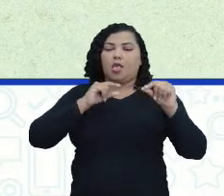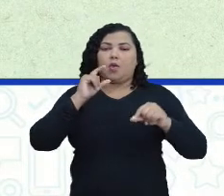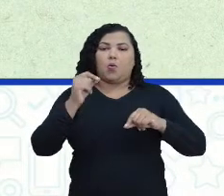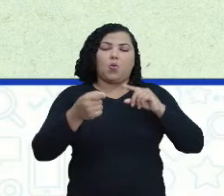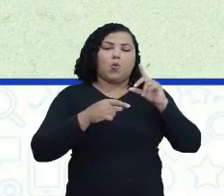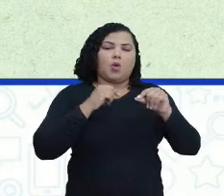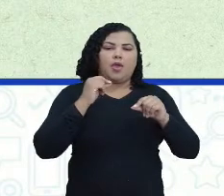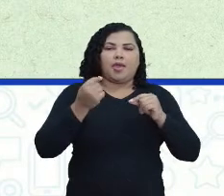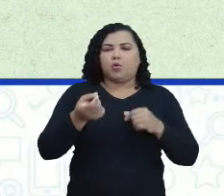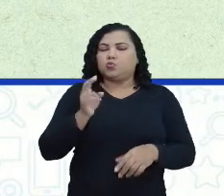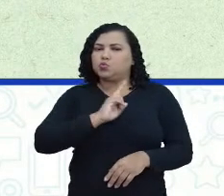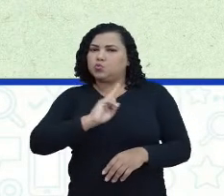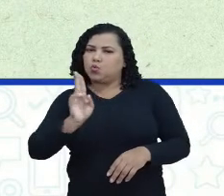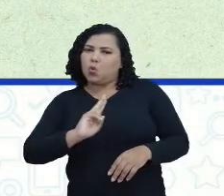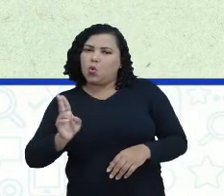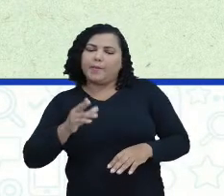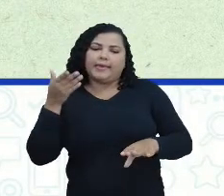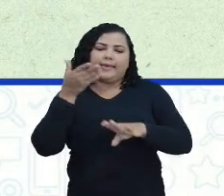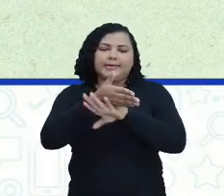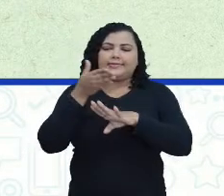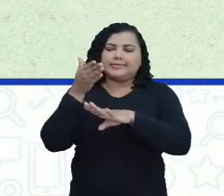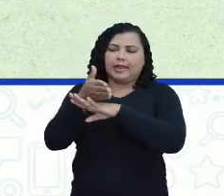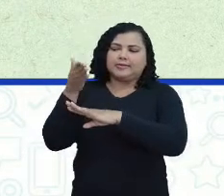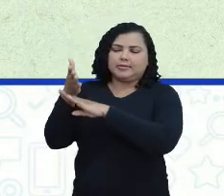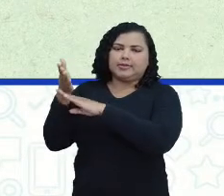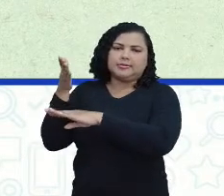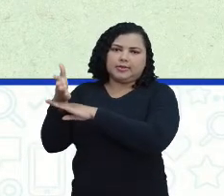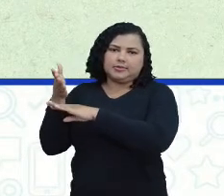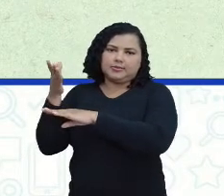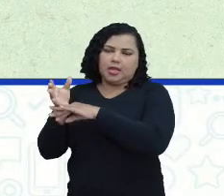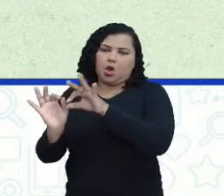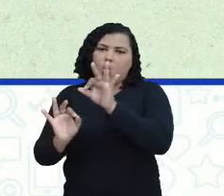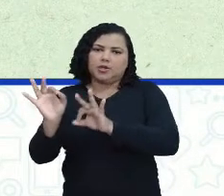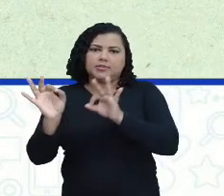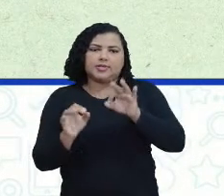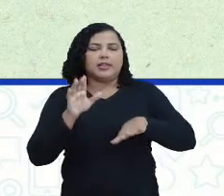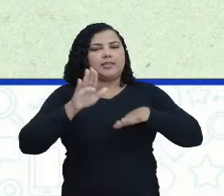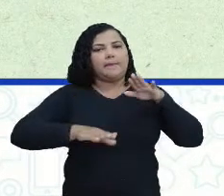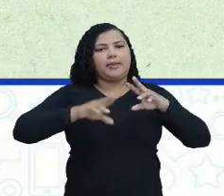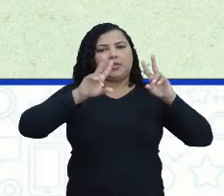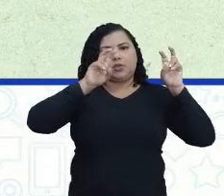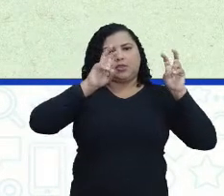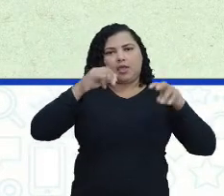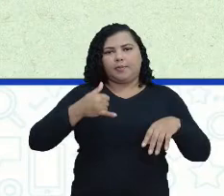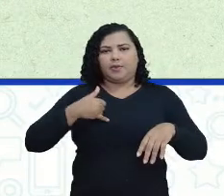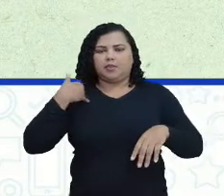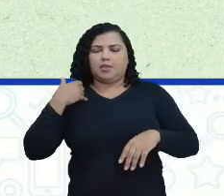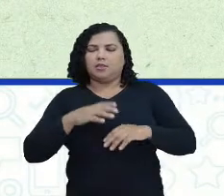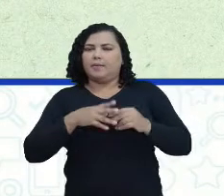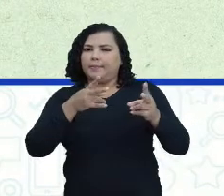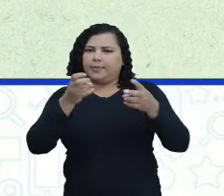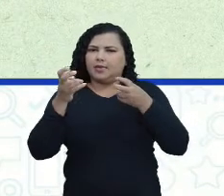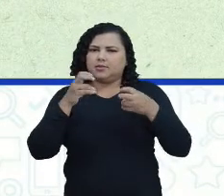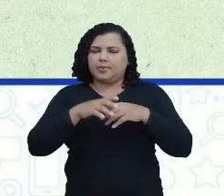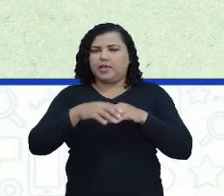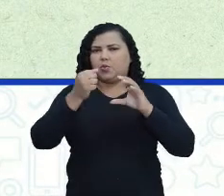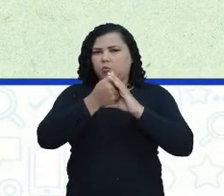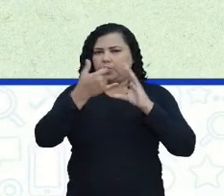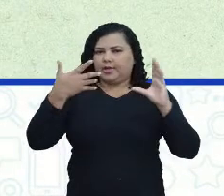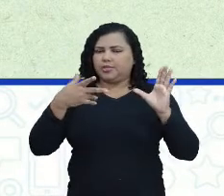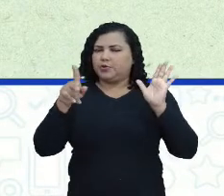canais específicos, organizados de modo específico de acordo com o tema e idade. Reparem que era uma